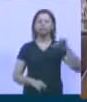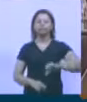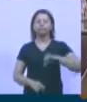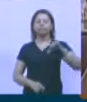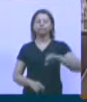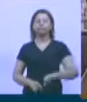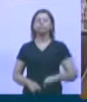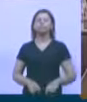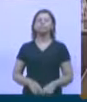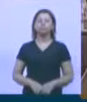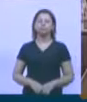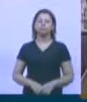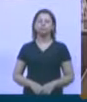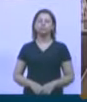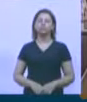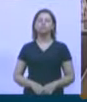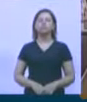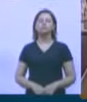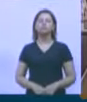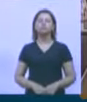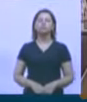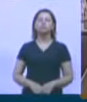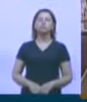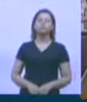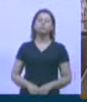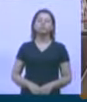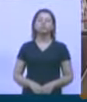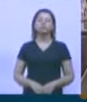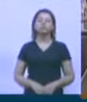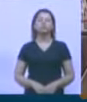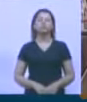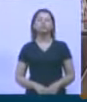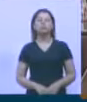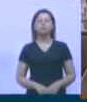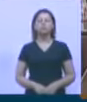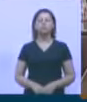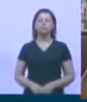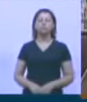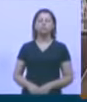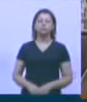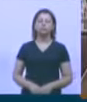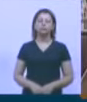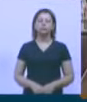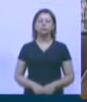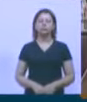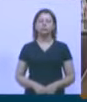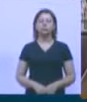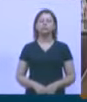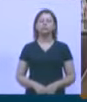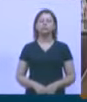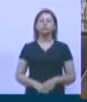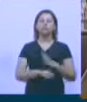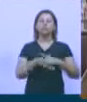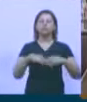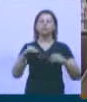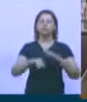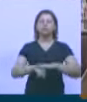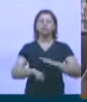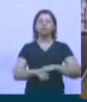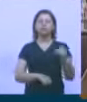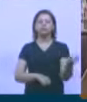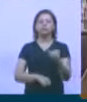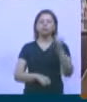most important healing God is offering us is a forgiving healing. E a cura mais importante